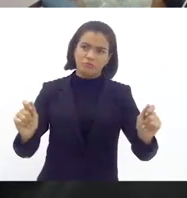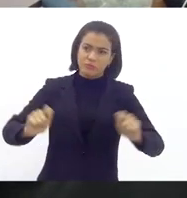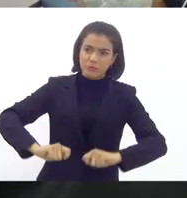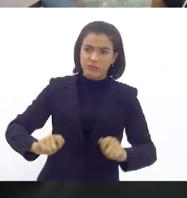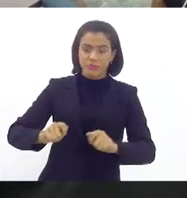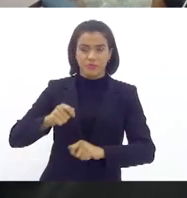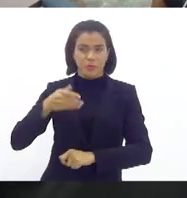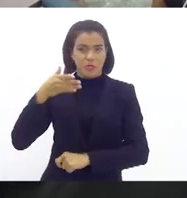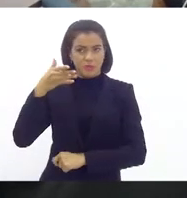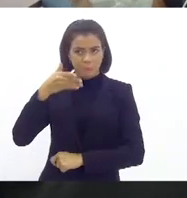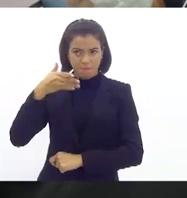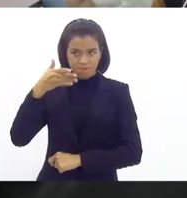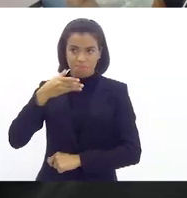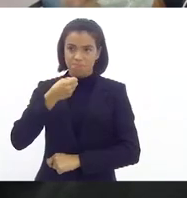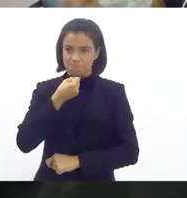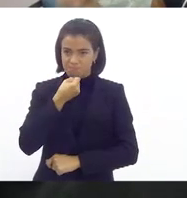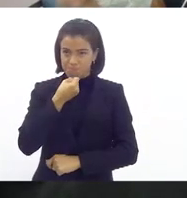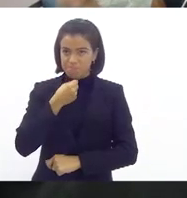Joélcio.